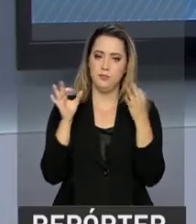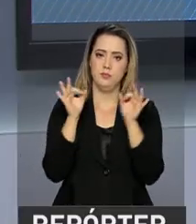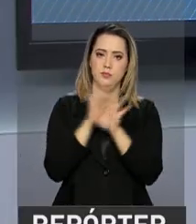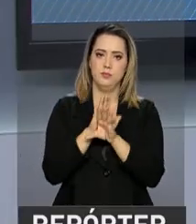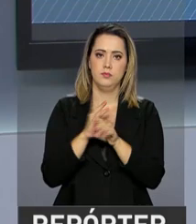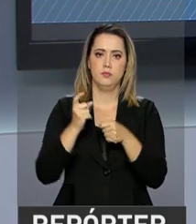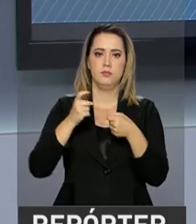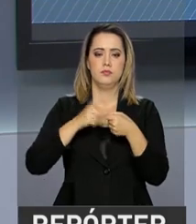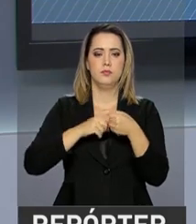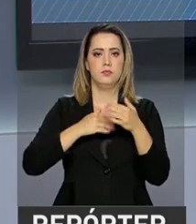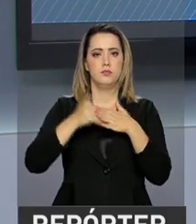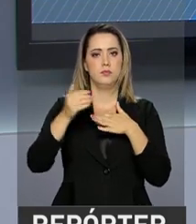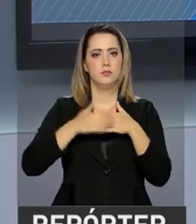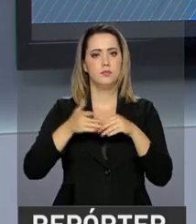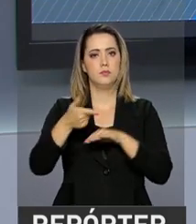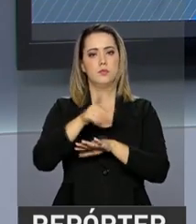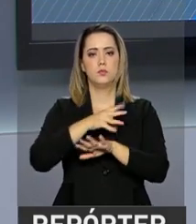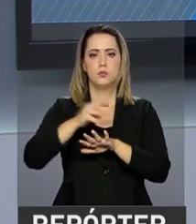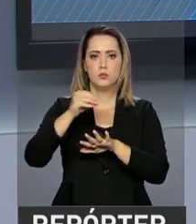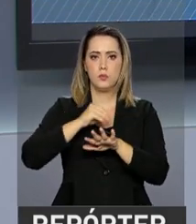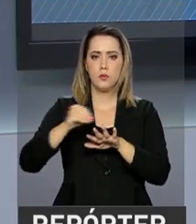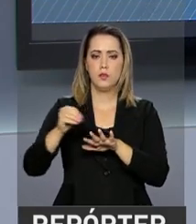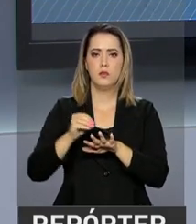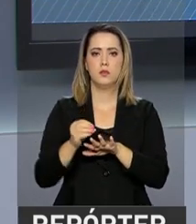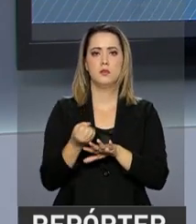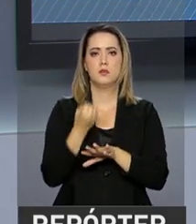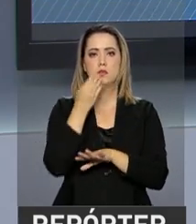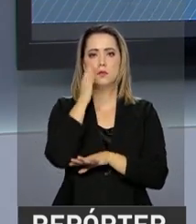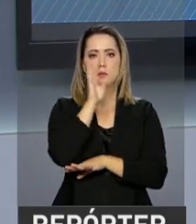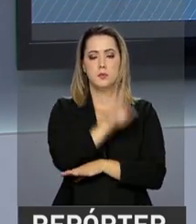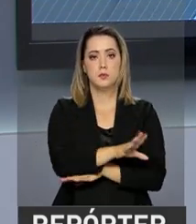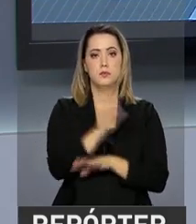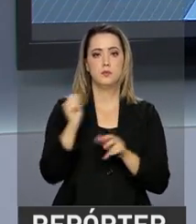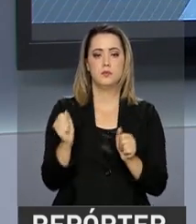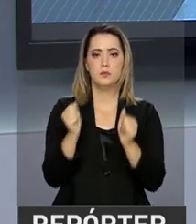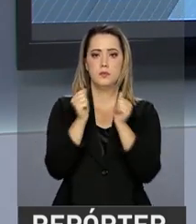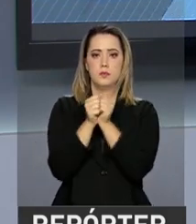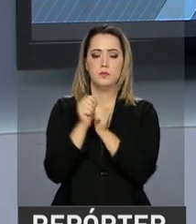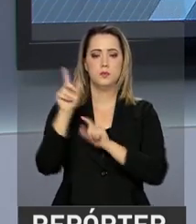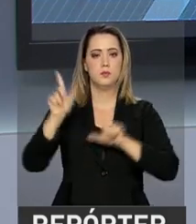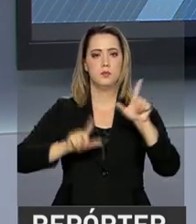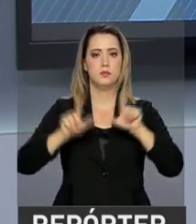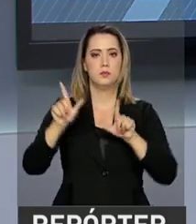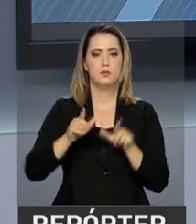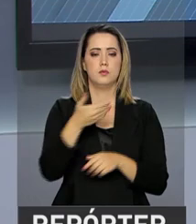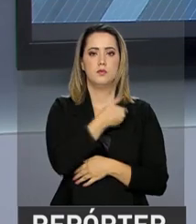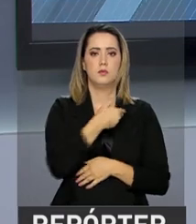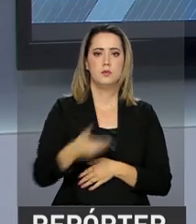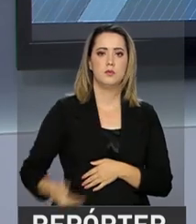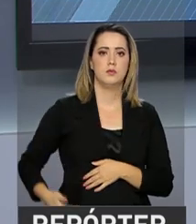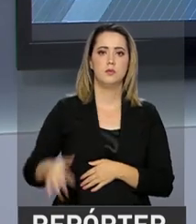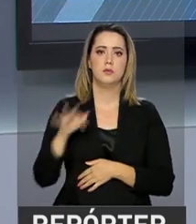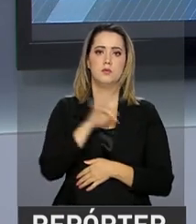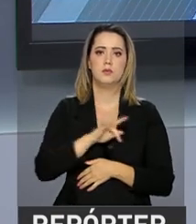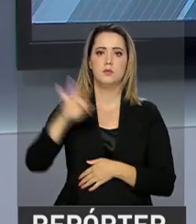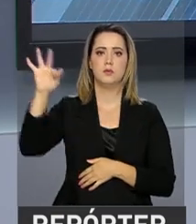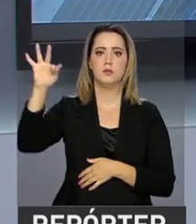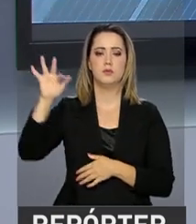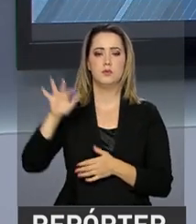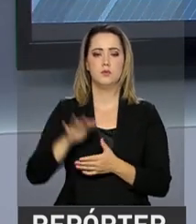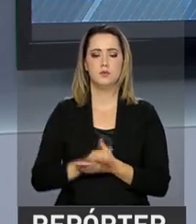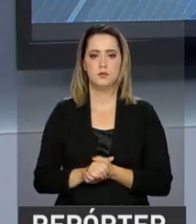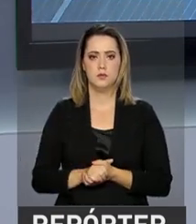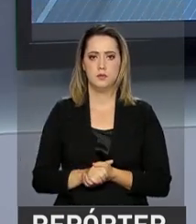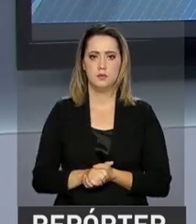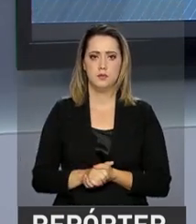fica por aqui nós voltamos a qualquer momento com outras informações Uma boa tarde para você e continue com a gente aqui na NBR a